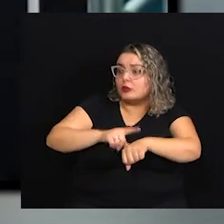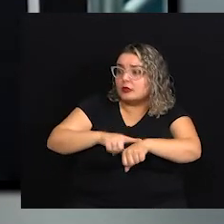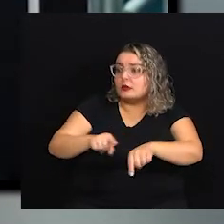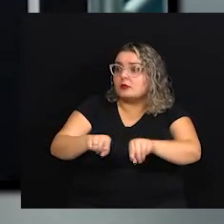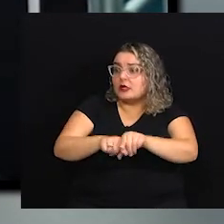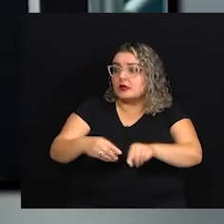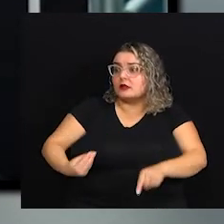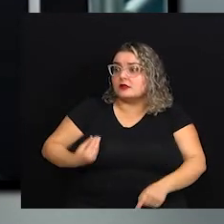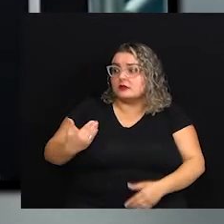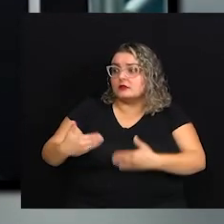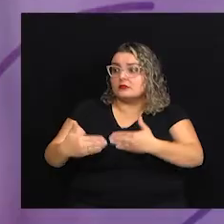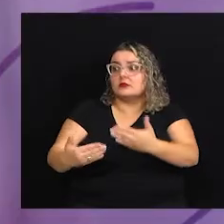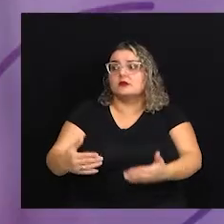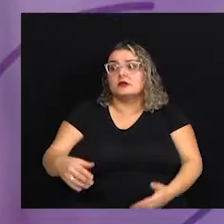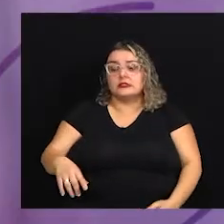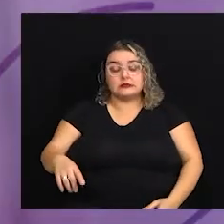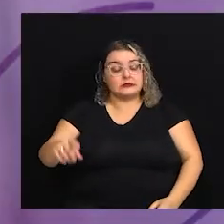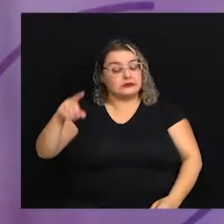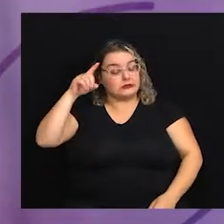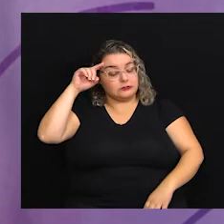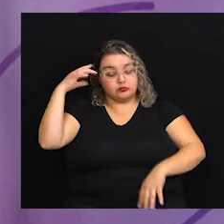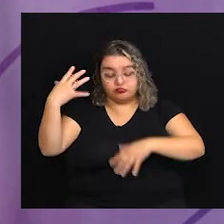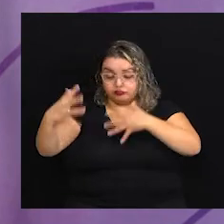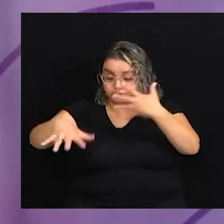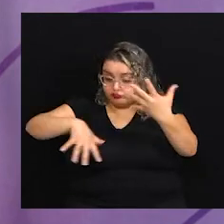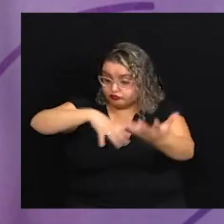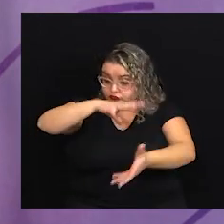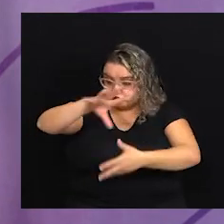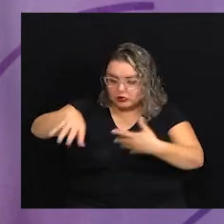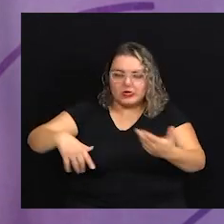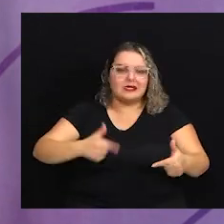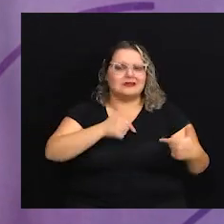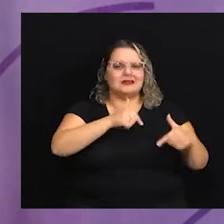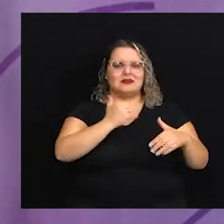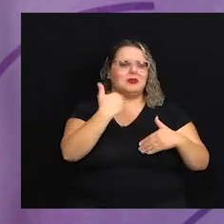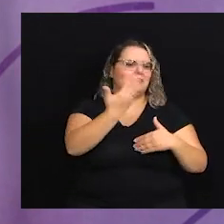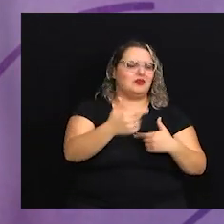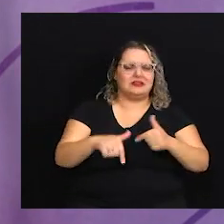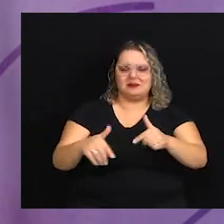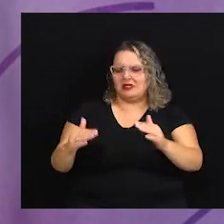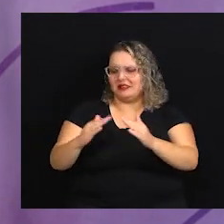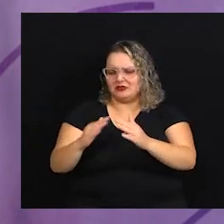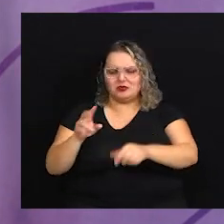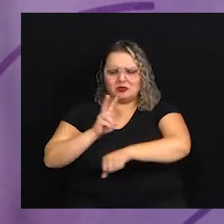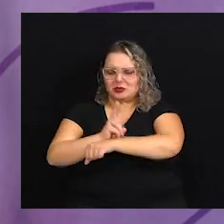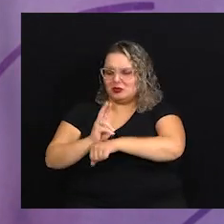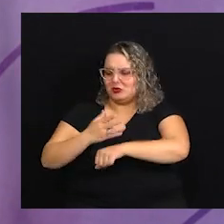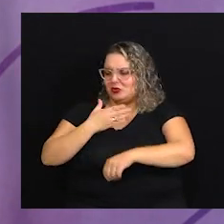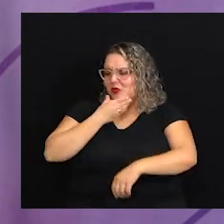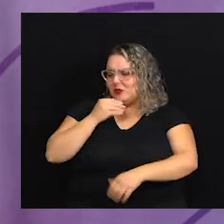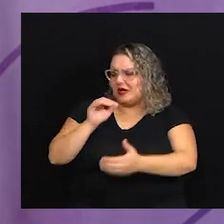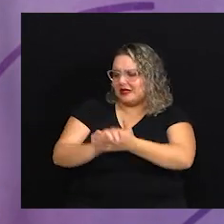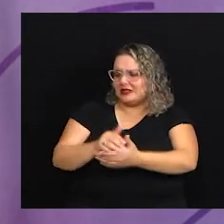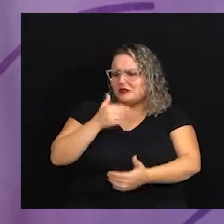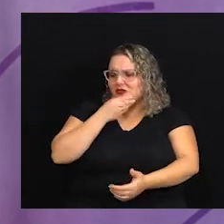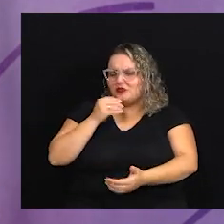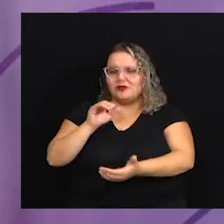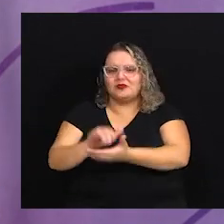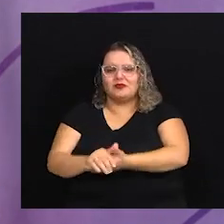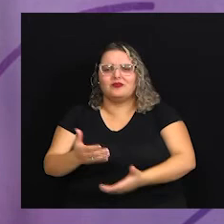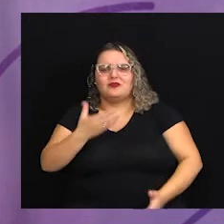arrumar um tempinho, né, nessa vida tão corrida da mulher, como você disse lá no começo, né? Trabalha fora, trabalha em casa, cuida do marido, cuida do